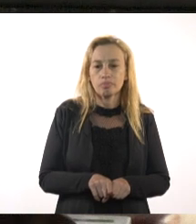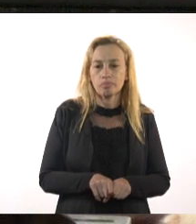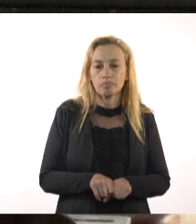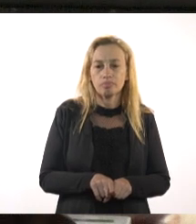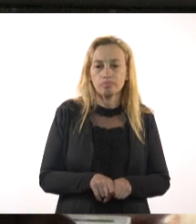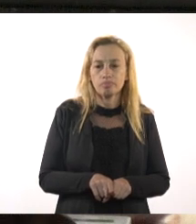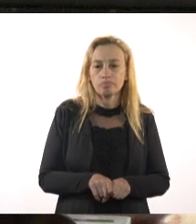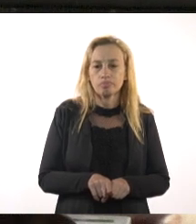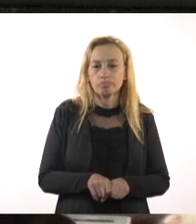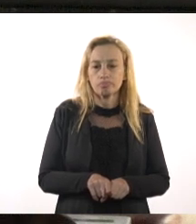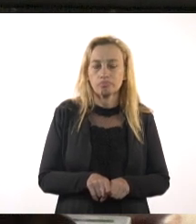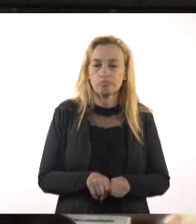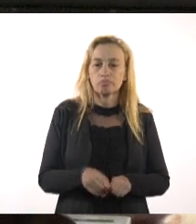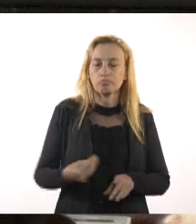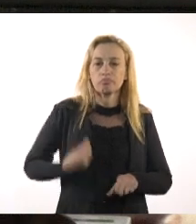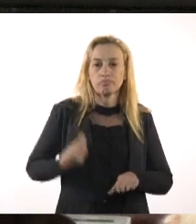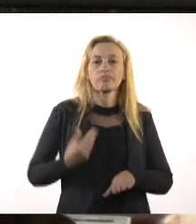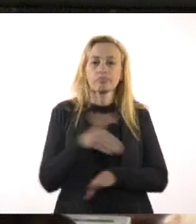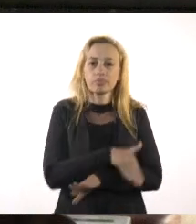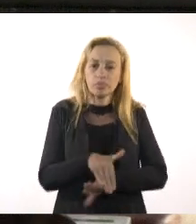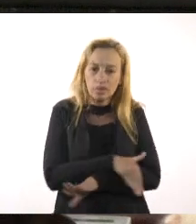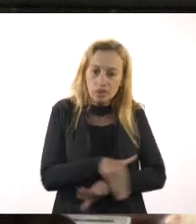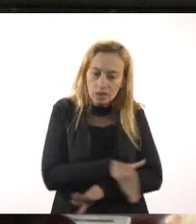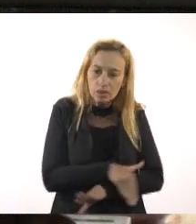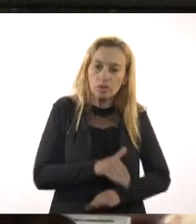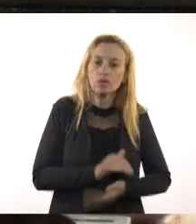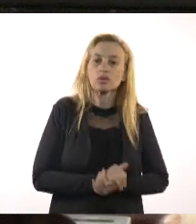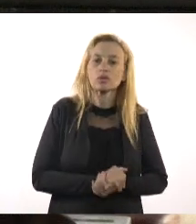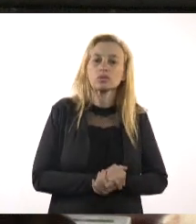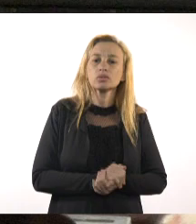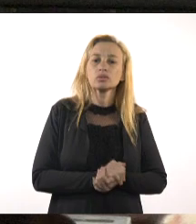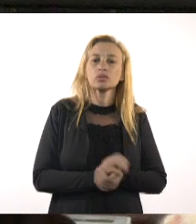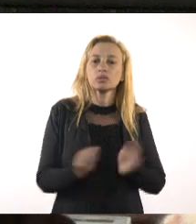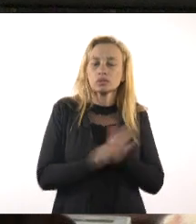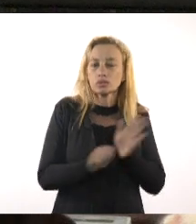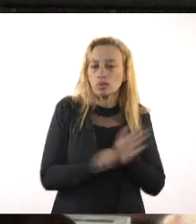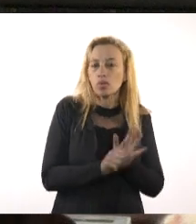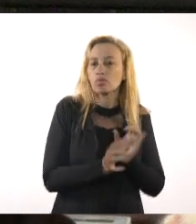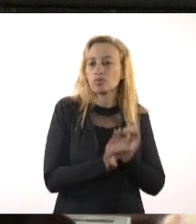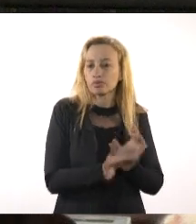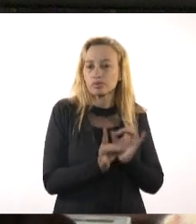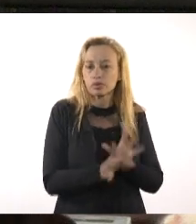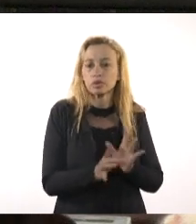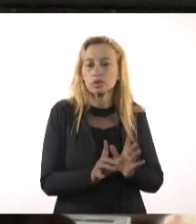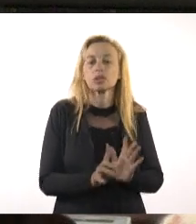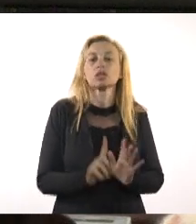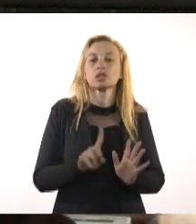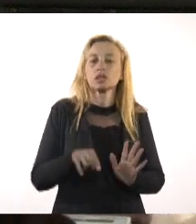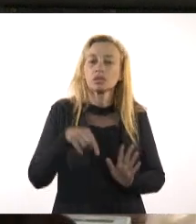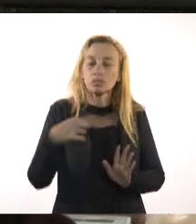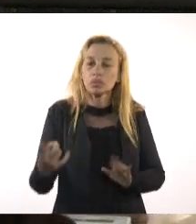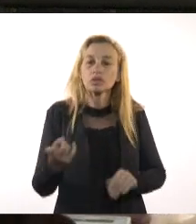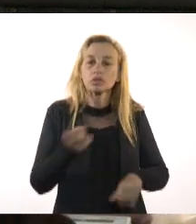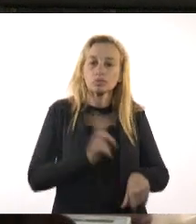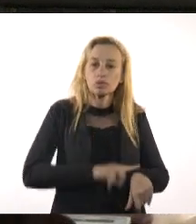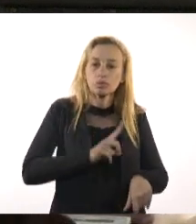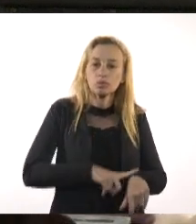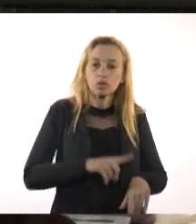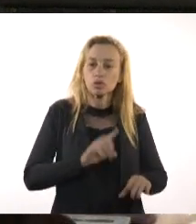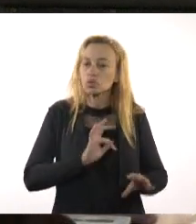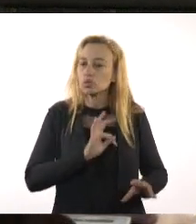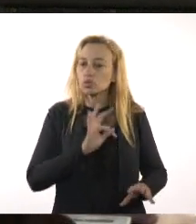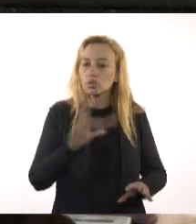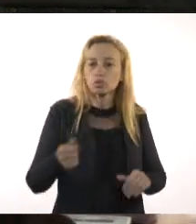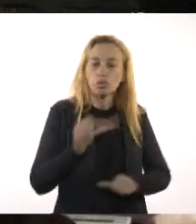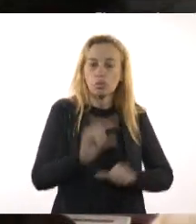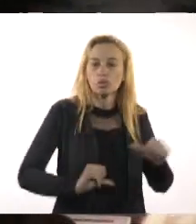Estava em situação de rua, estava em situação de tráfico, enfim. E a partir daí, desse momento, já gerou toda uma mudança na